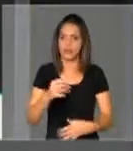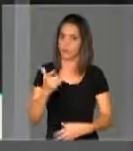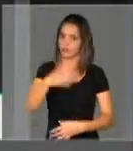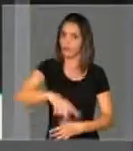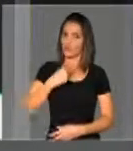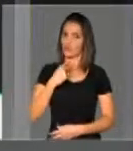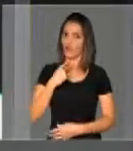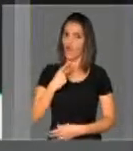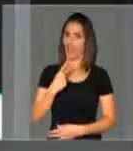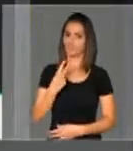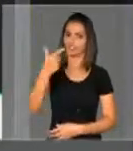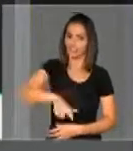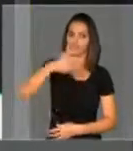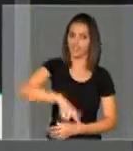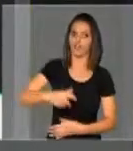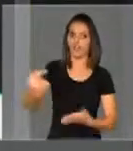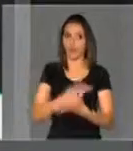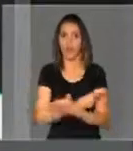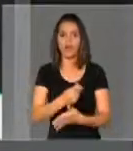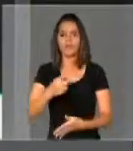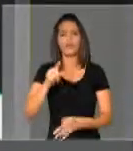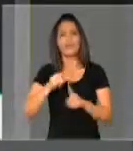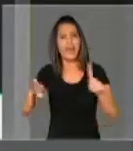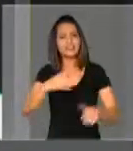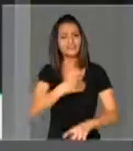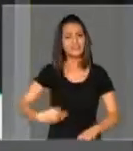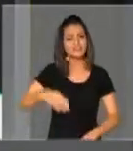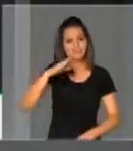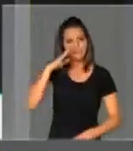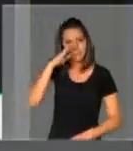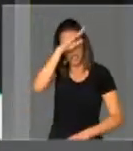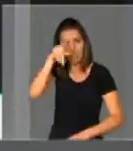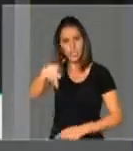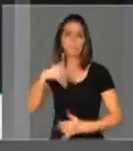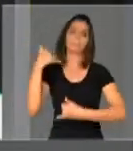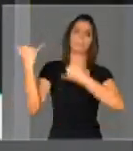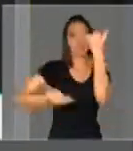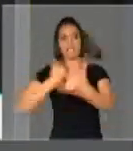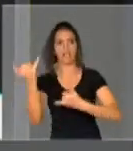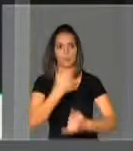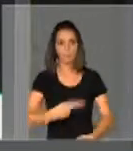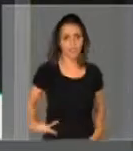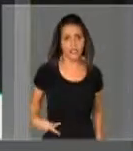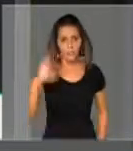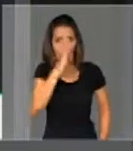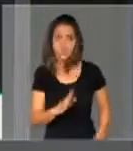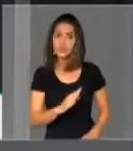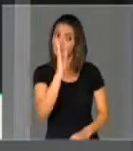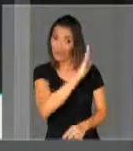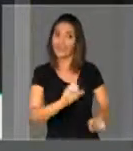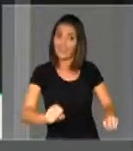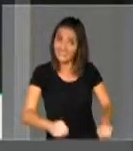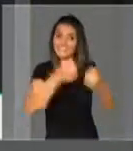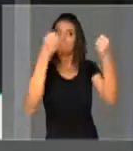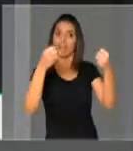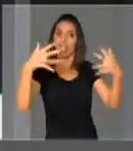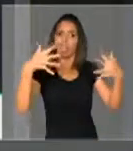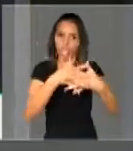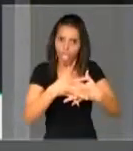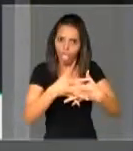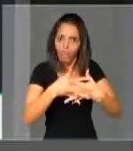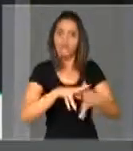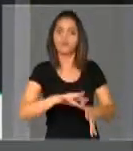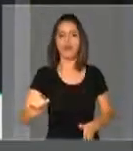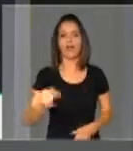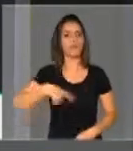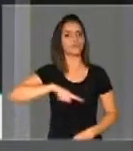continuar brincando de ser presidente da República, o Brasil vai parar. E não é isso que nós queremos.